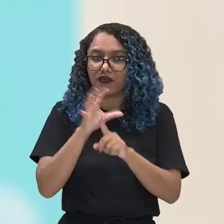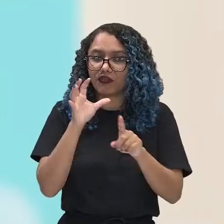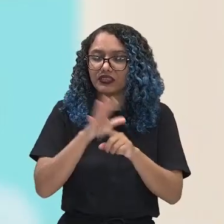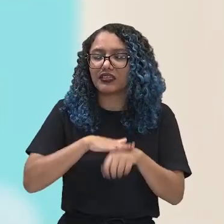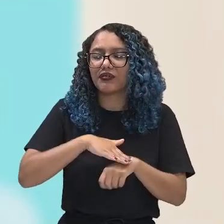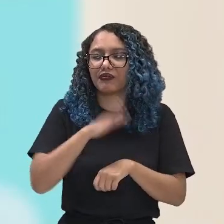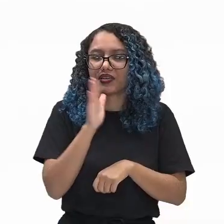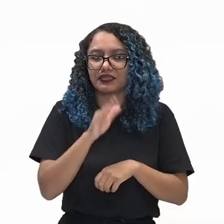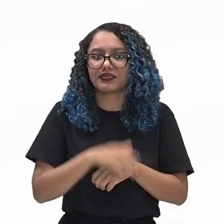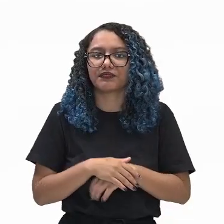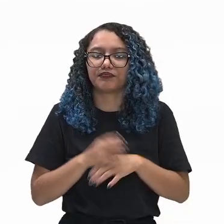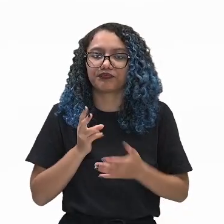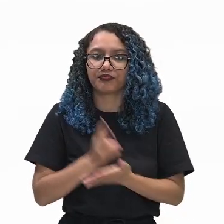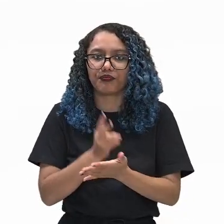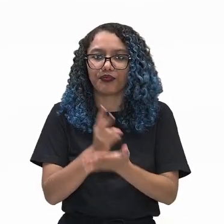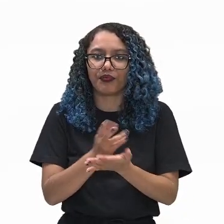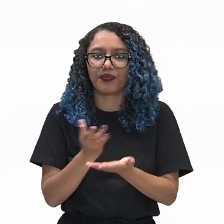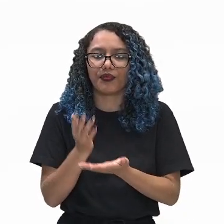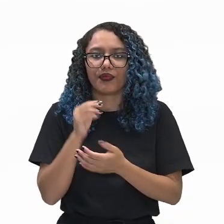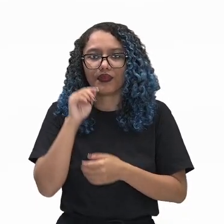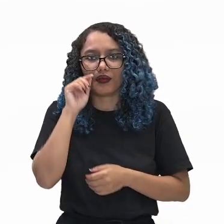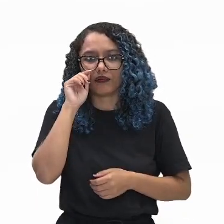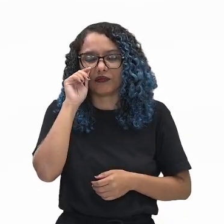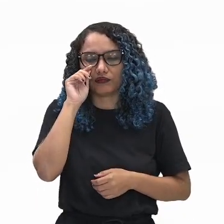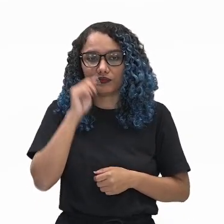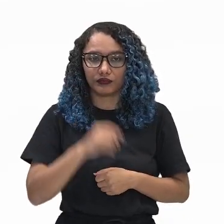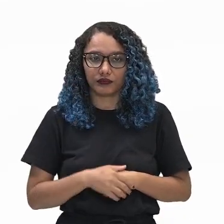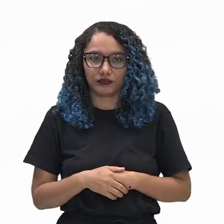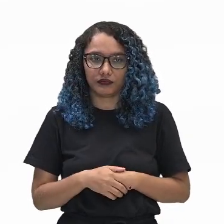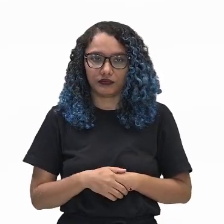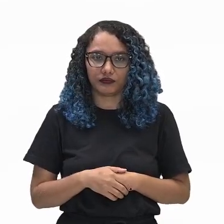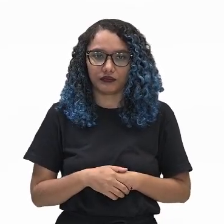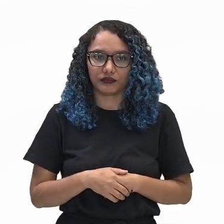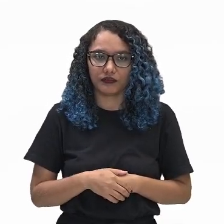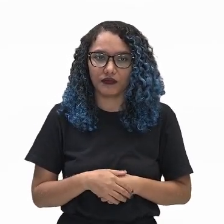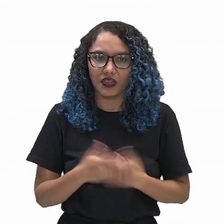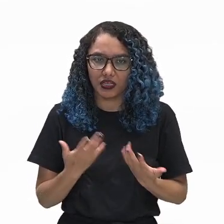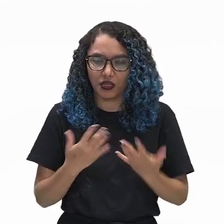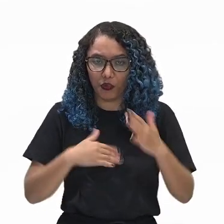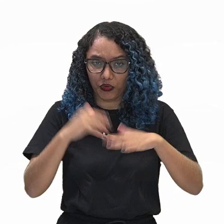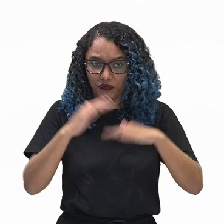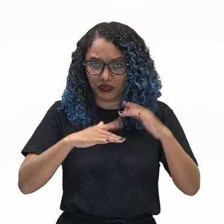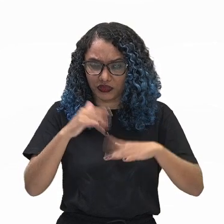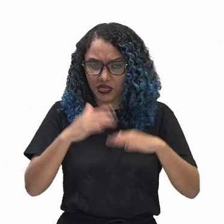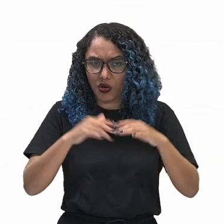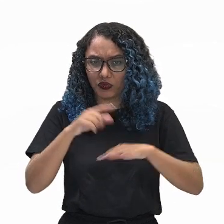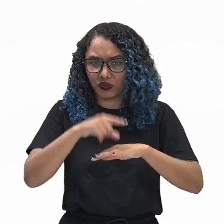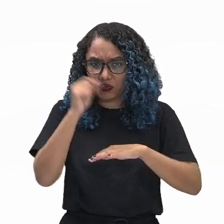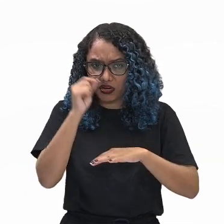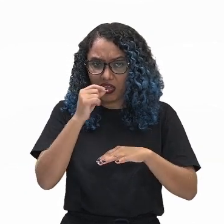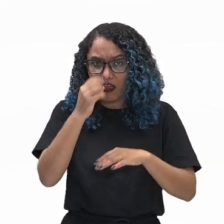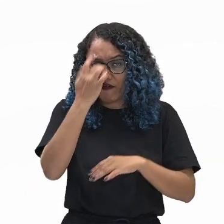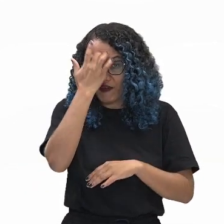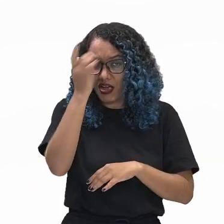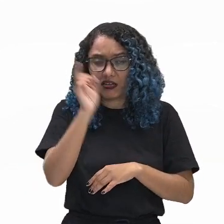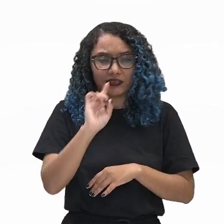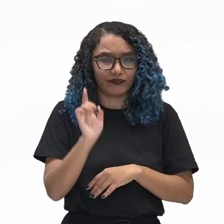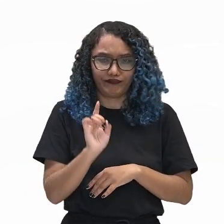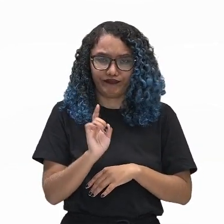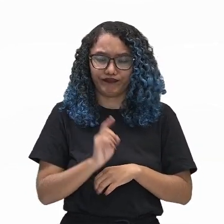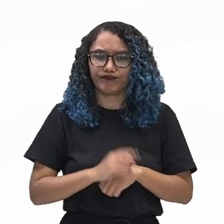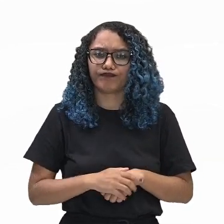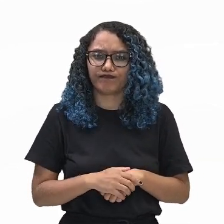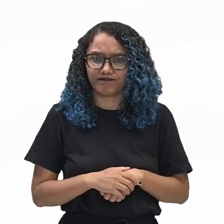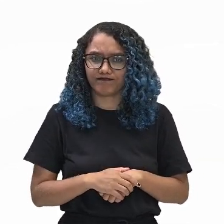o restante da análise, vejam aí na cartela. Escolher uma profissão ou carreira não é uma tarefa